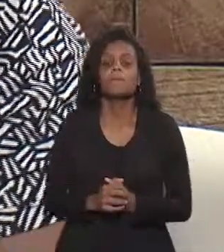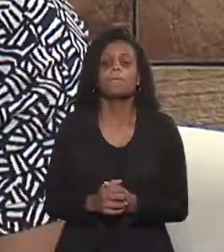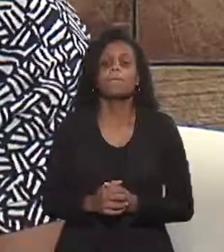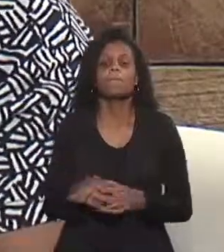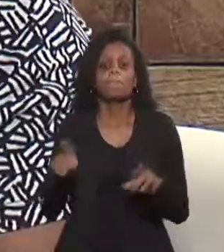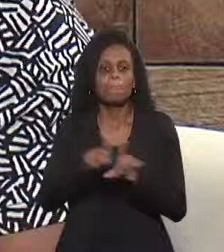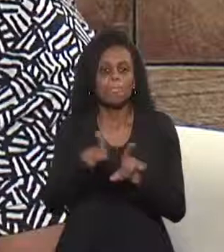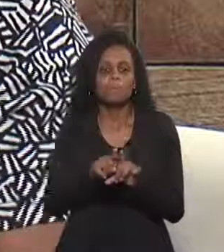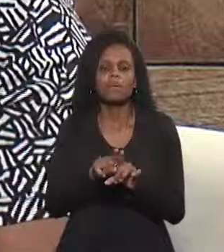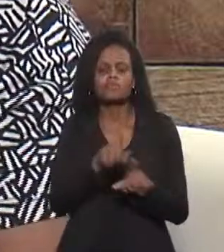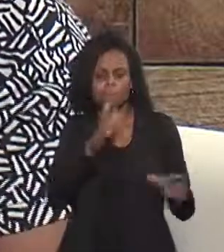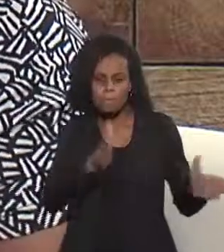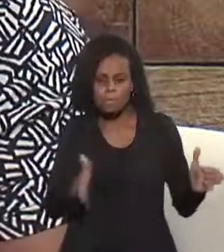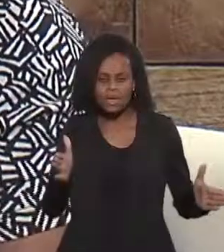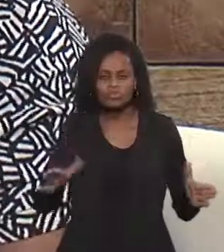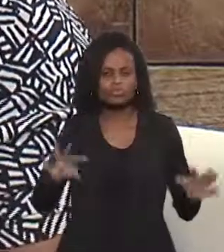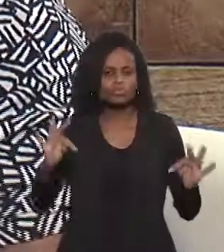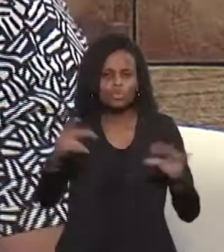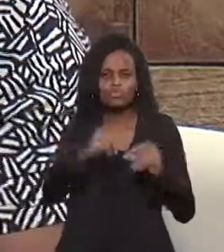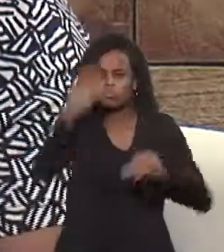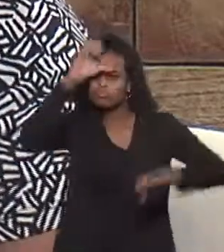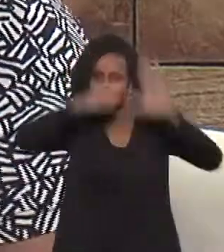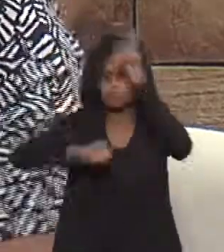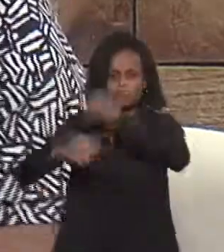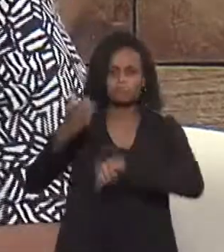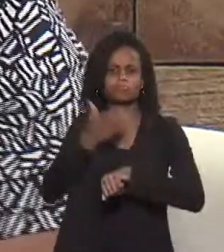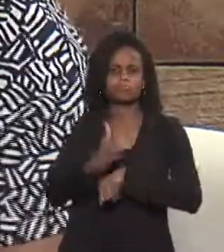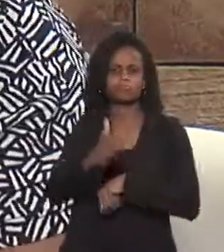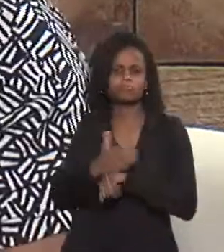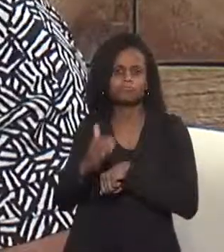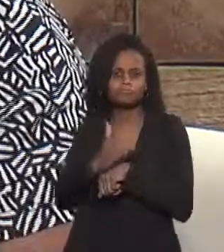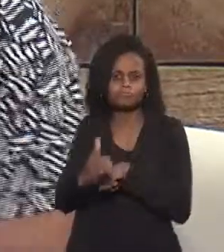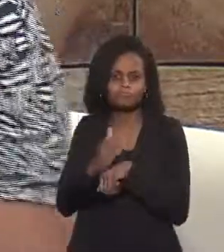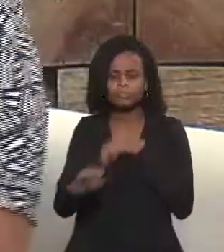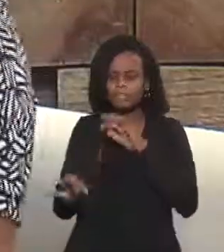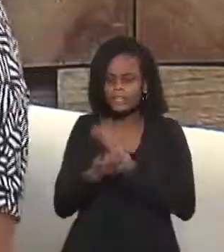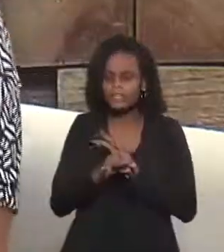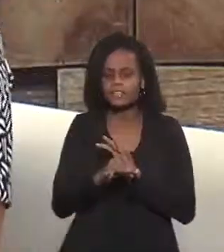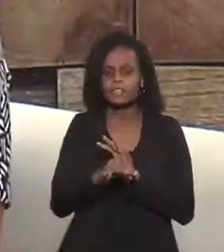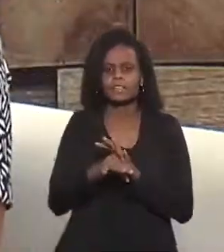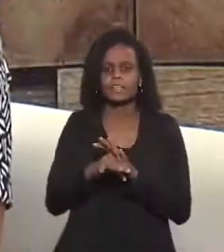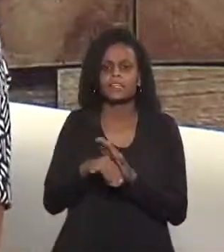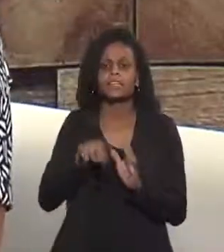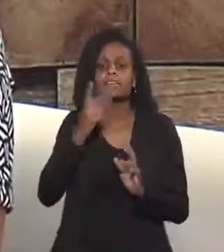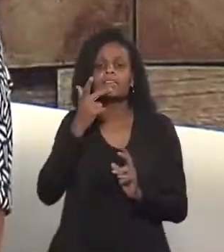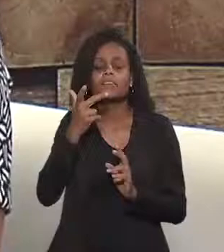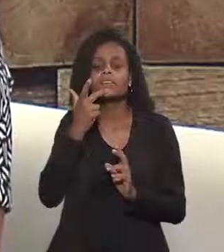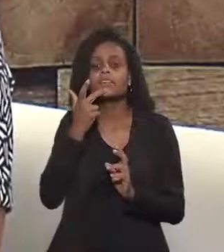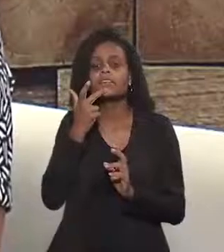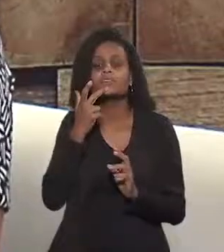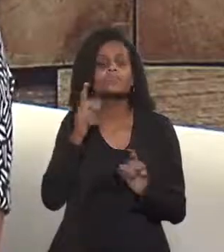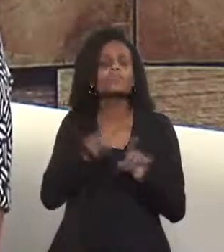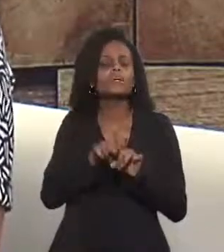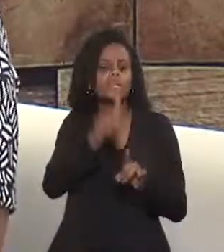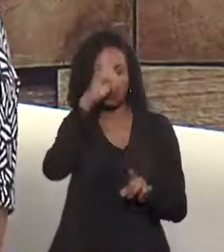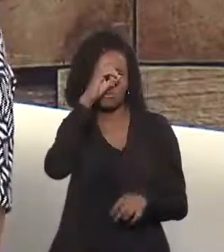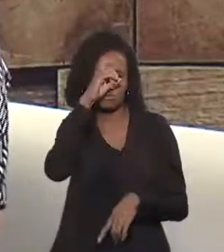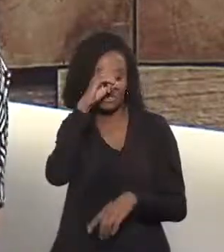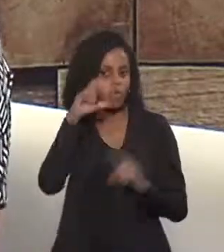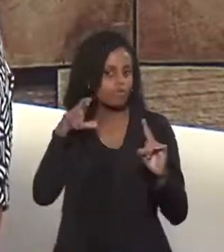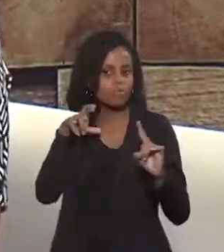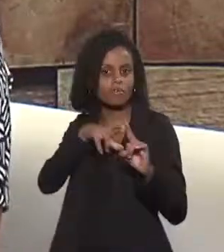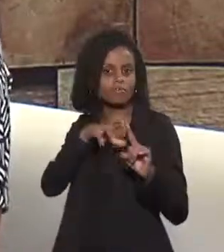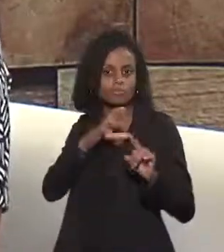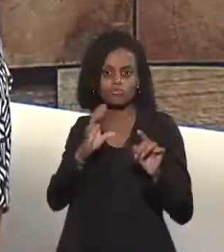Unidos, sobre esse período todo de aprimoramento da sua técnica, e a senhora estava falando sobre esse hospital, que era